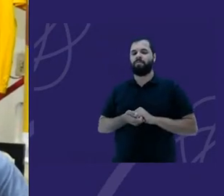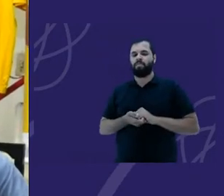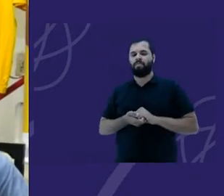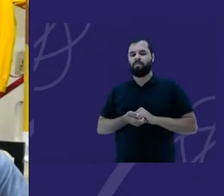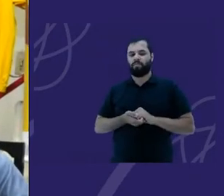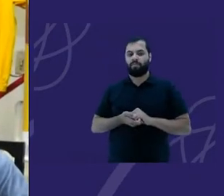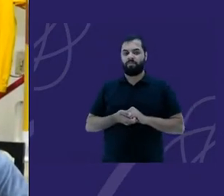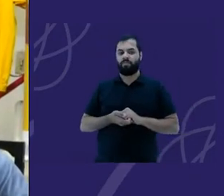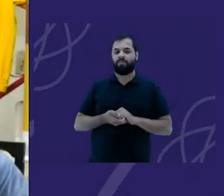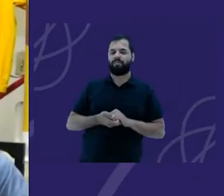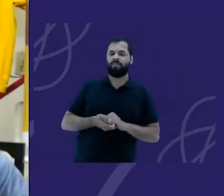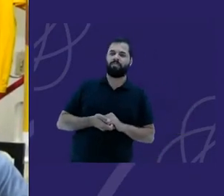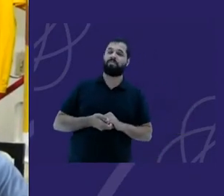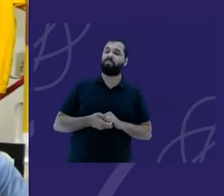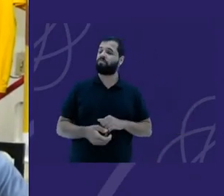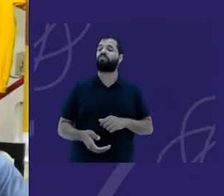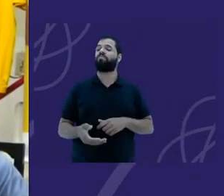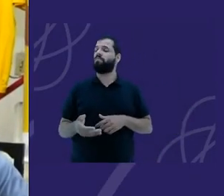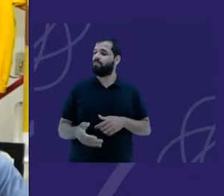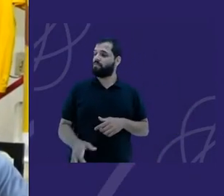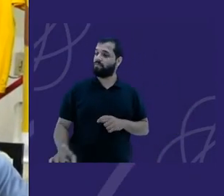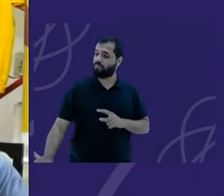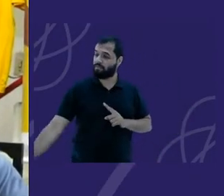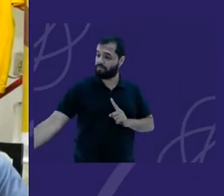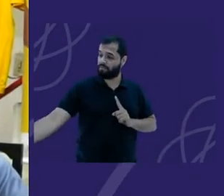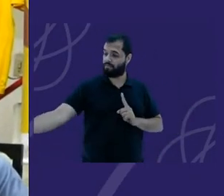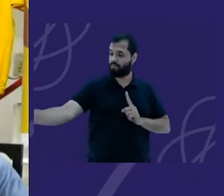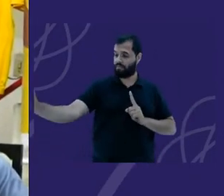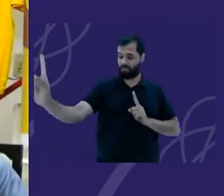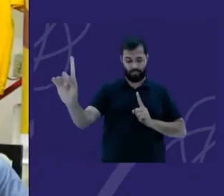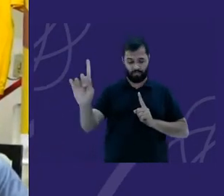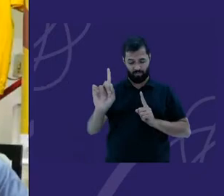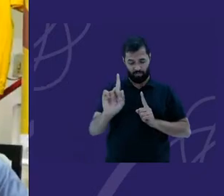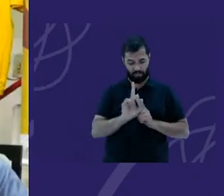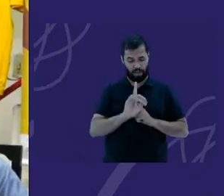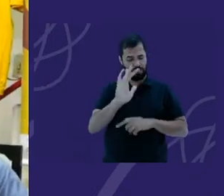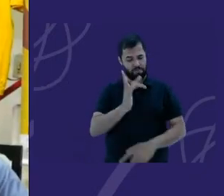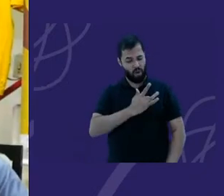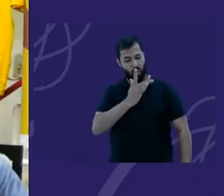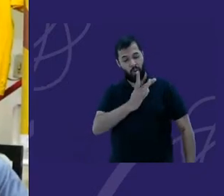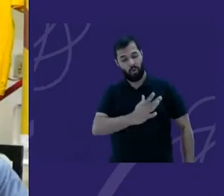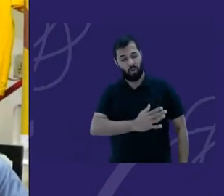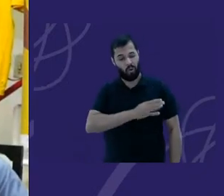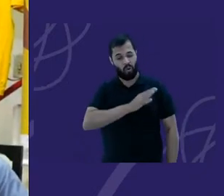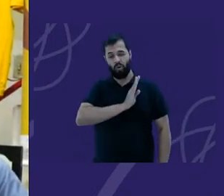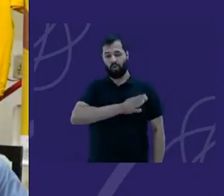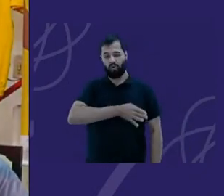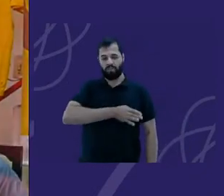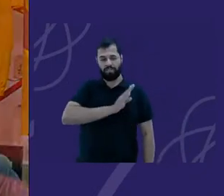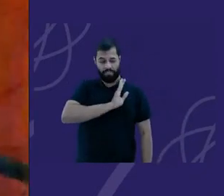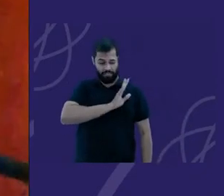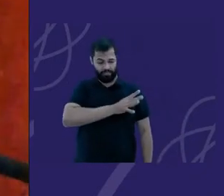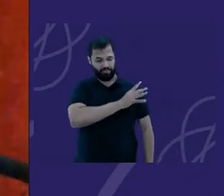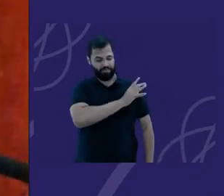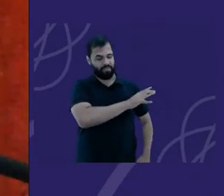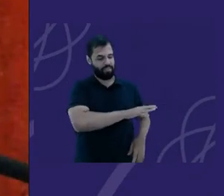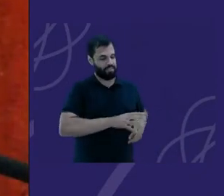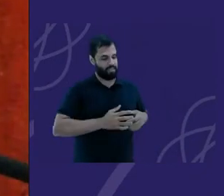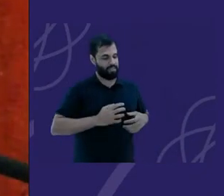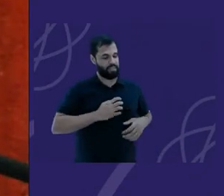Vem matar esta paixão que me devora